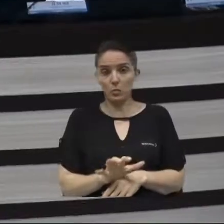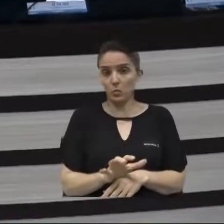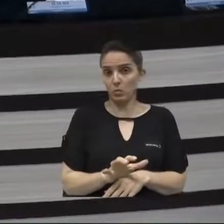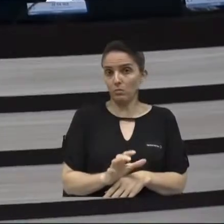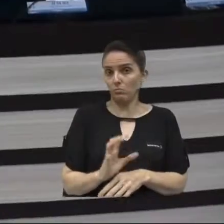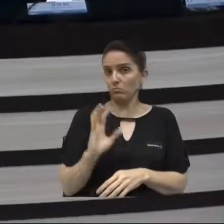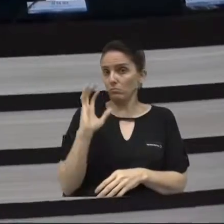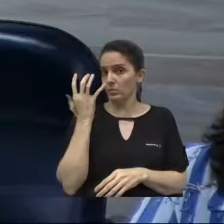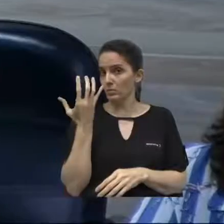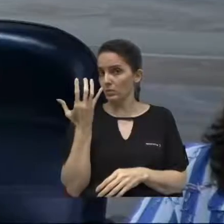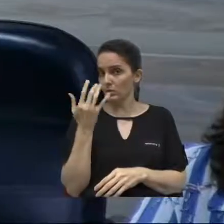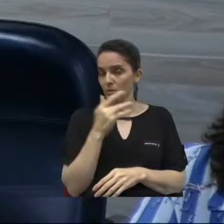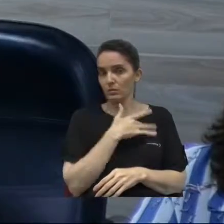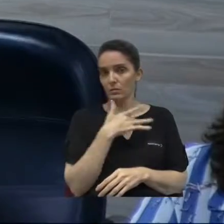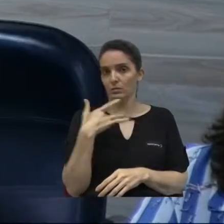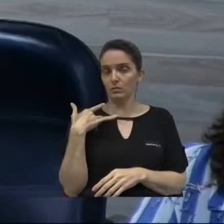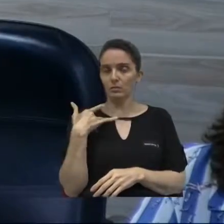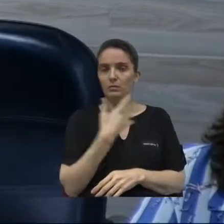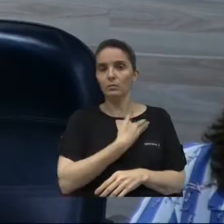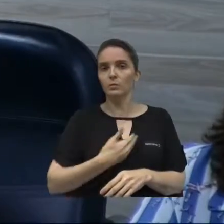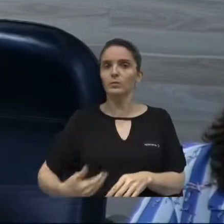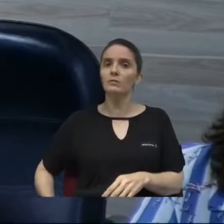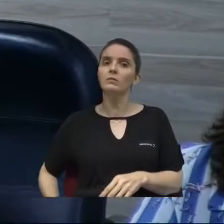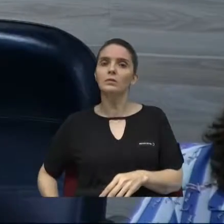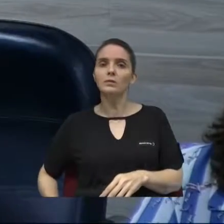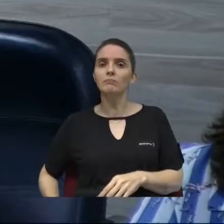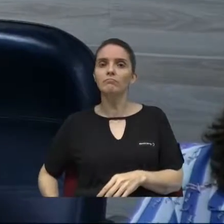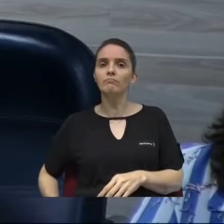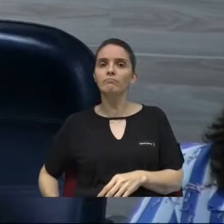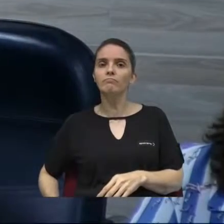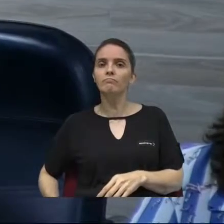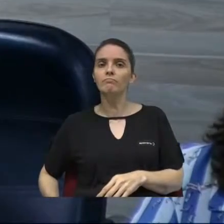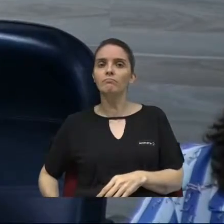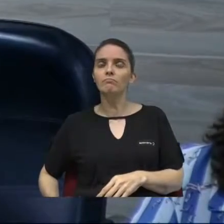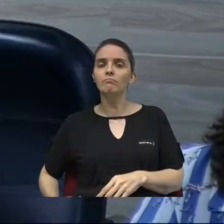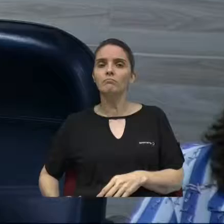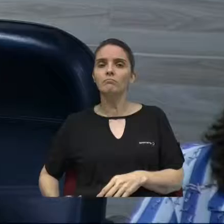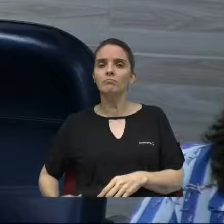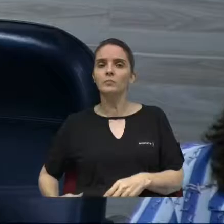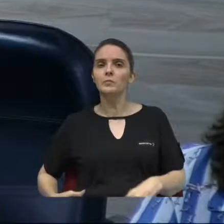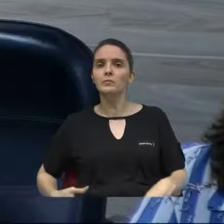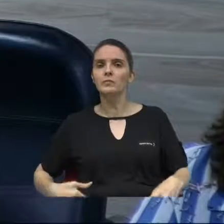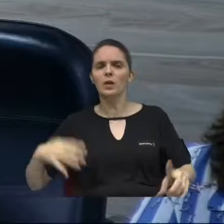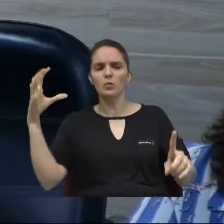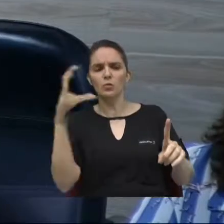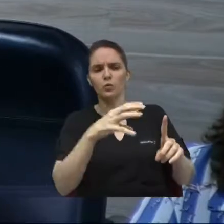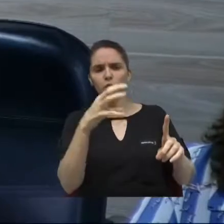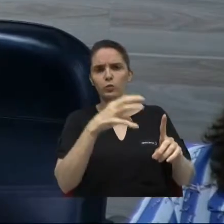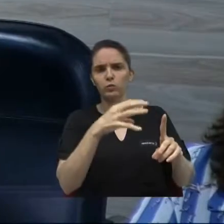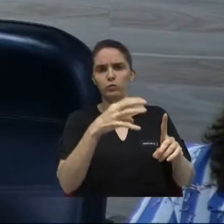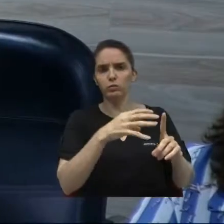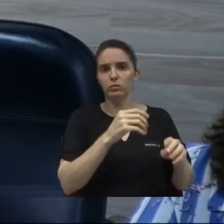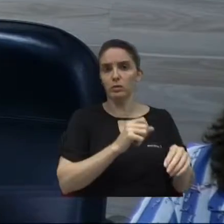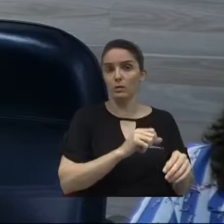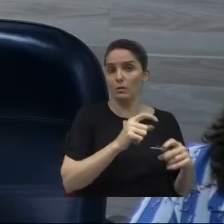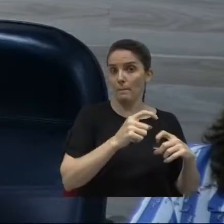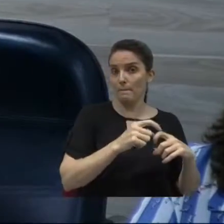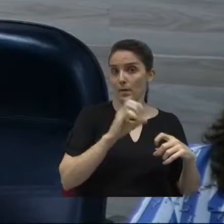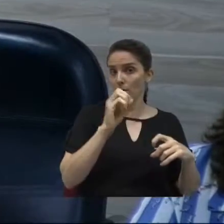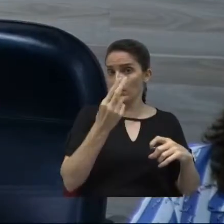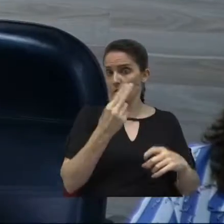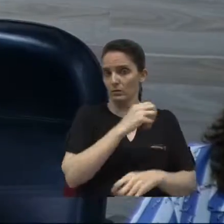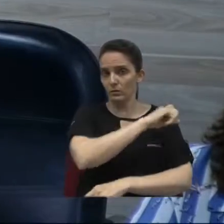vezes, da saúde pública, acabam agredindo o próprio funcionário, o próprio médico, o enfermeiro, e isso